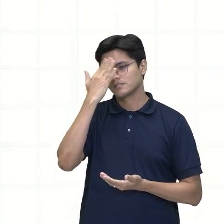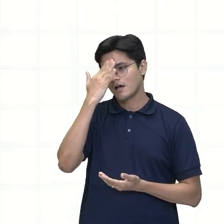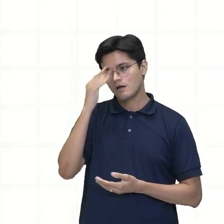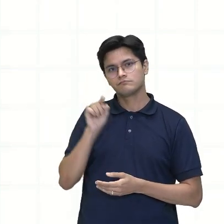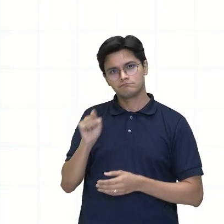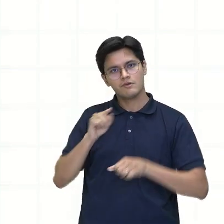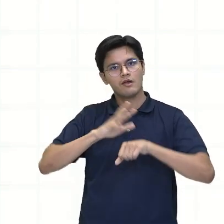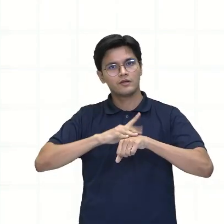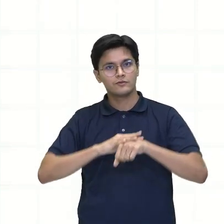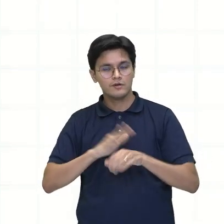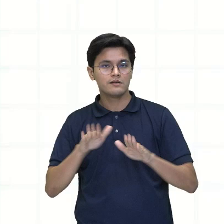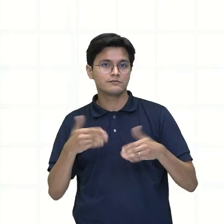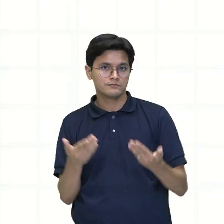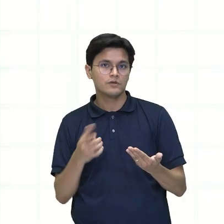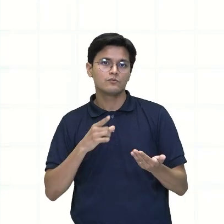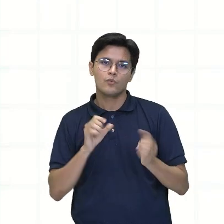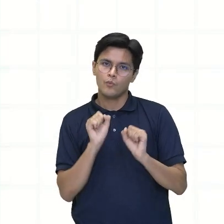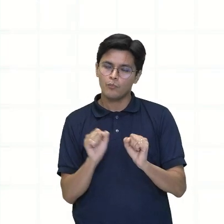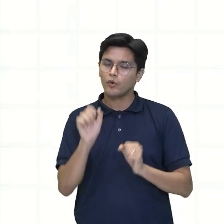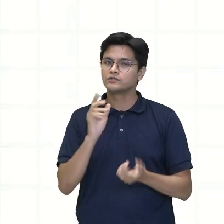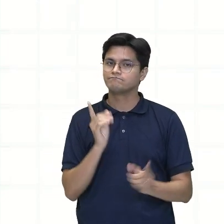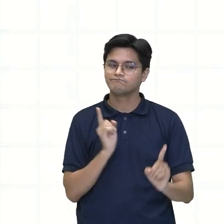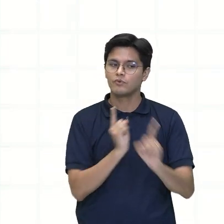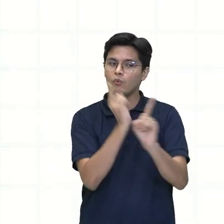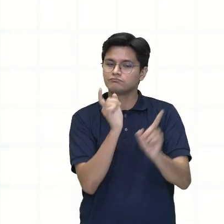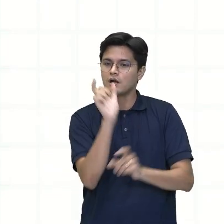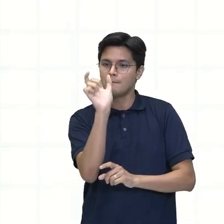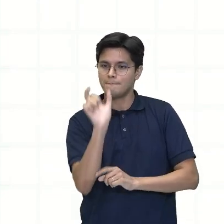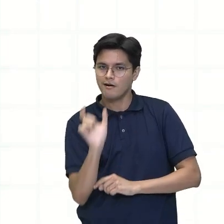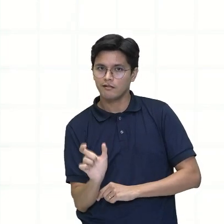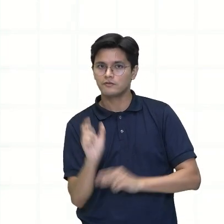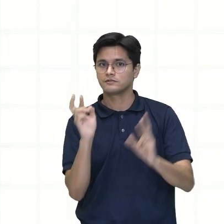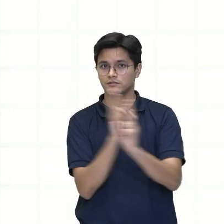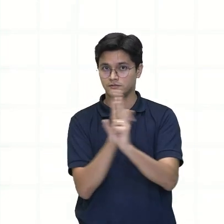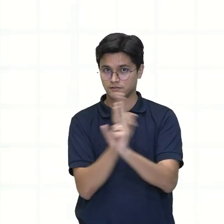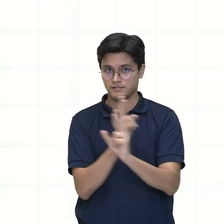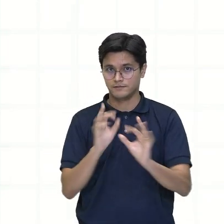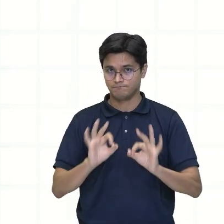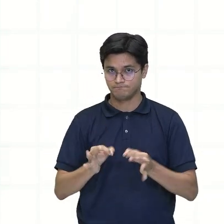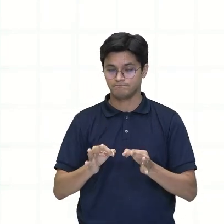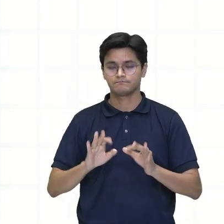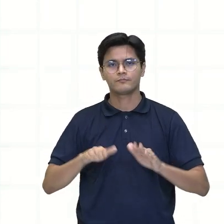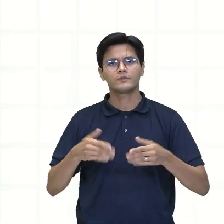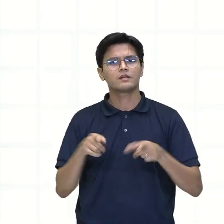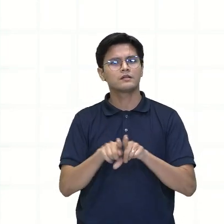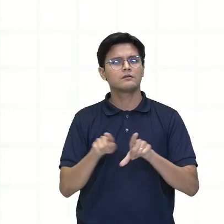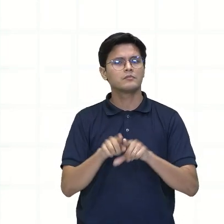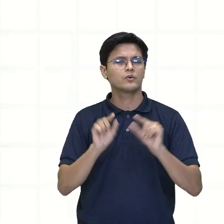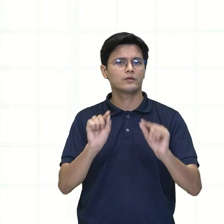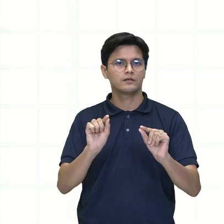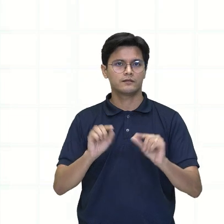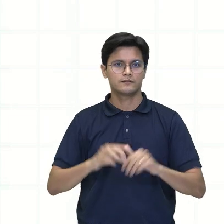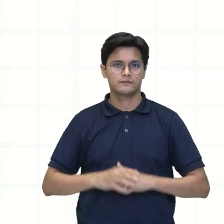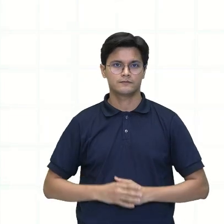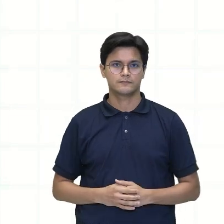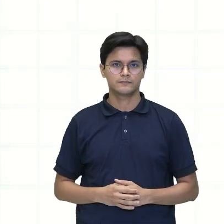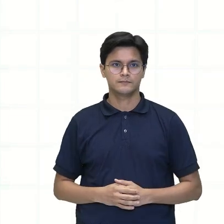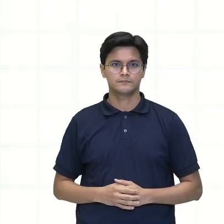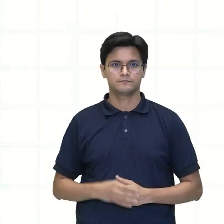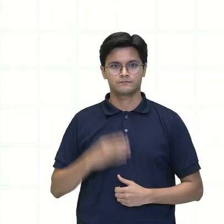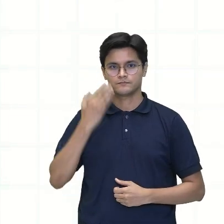correspondente, tá tudo relacionado, ok? O que mais que podemos ver aqui? No caso aqui, depression